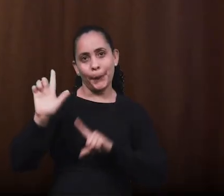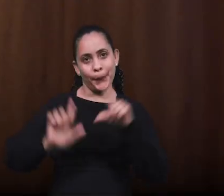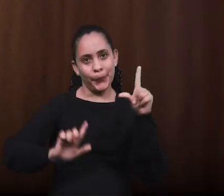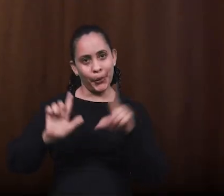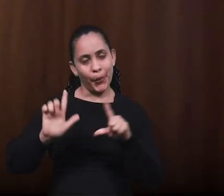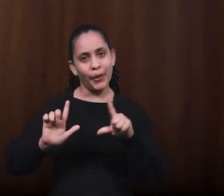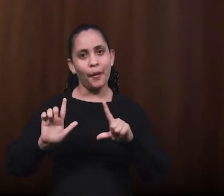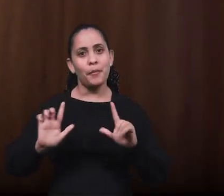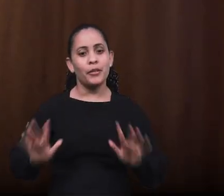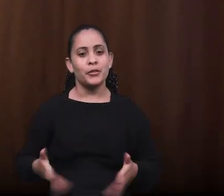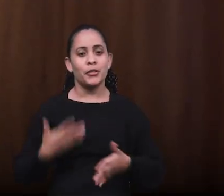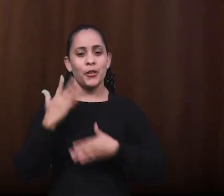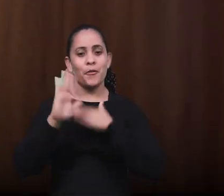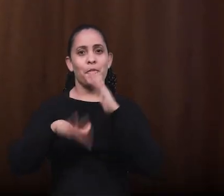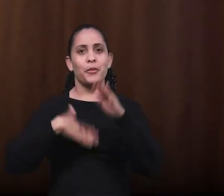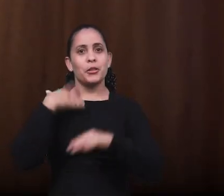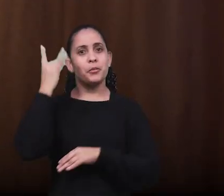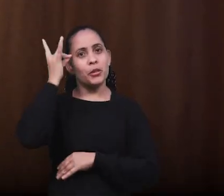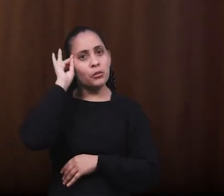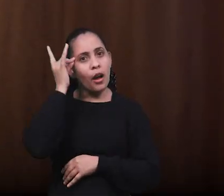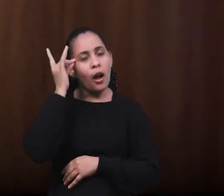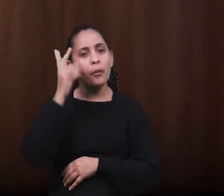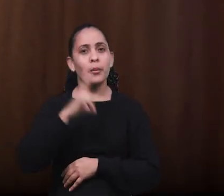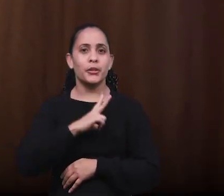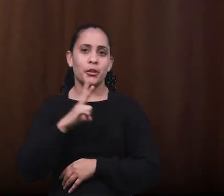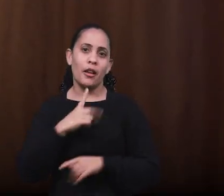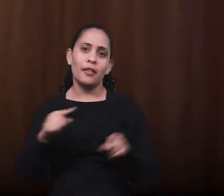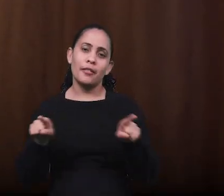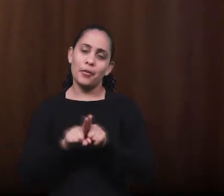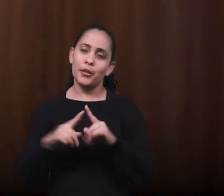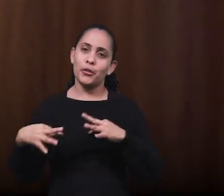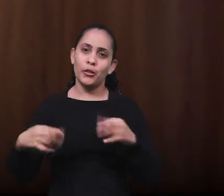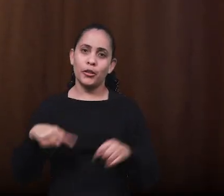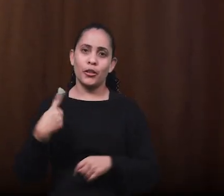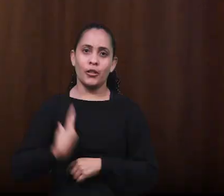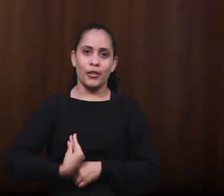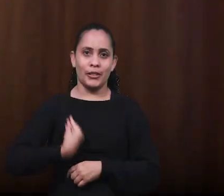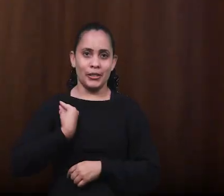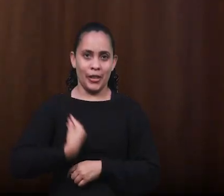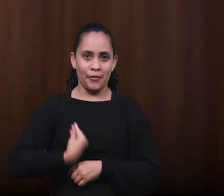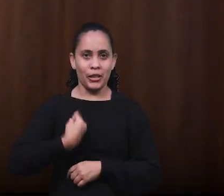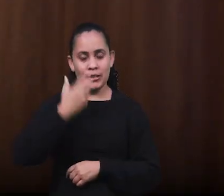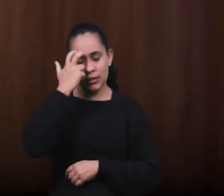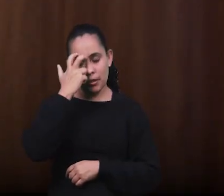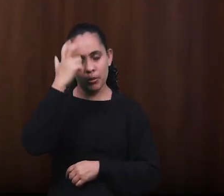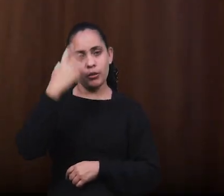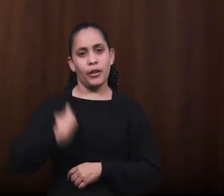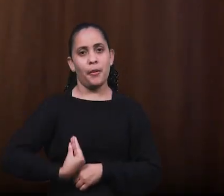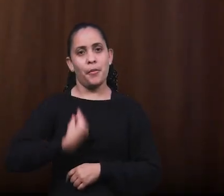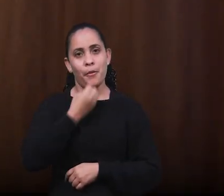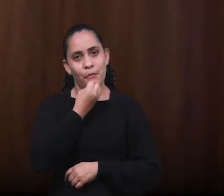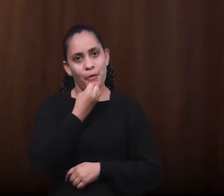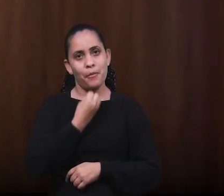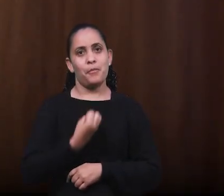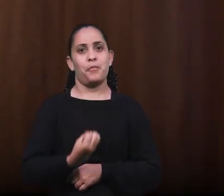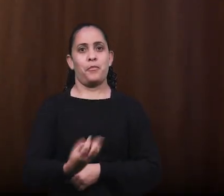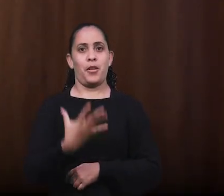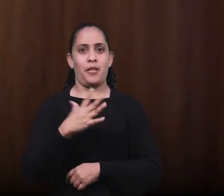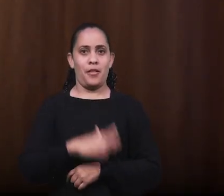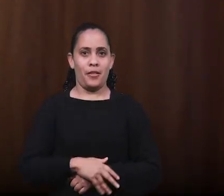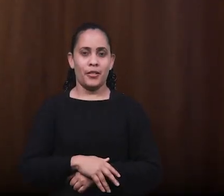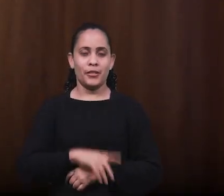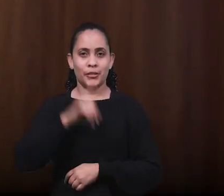um programa que é para o nosso crescimento espiritual, pessoal e em todas as áreas da nossa vida. Sabedoria para viver